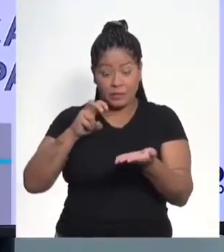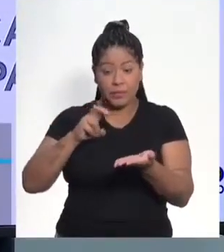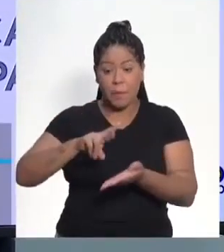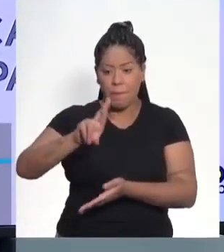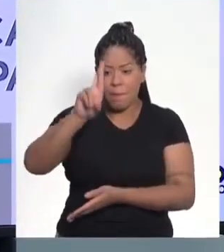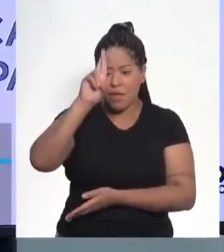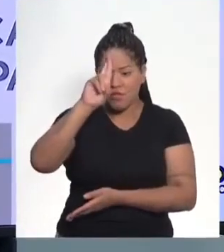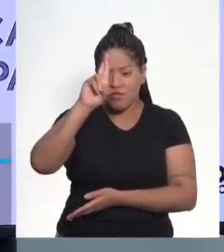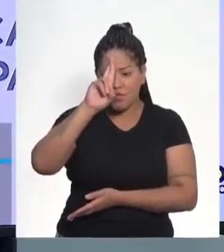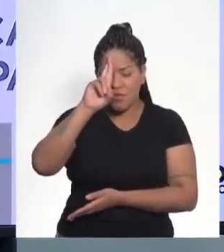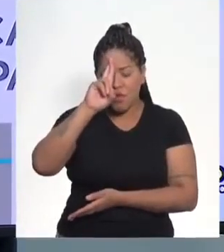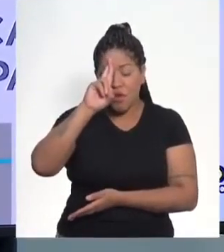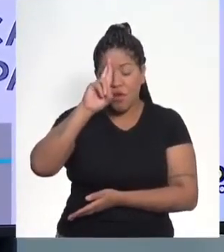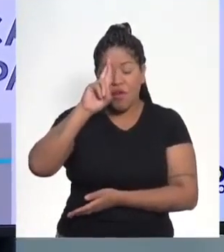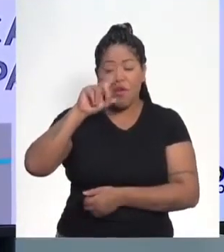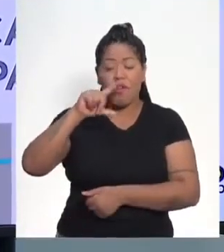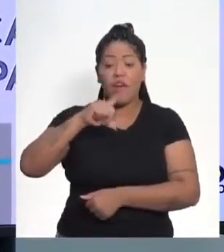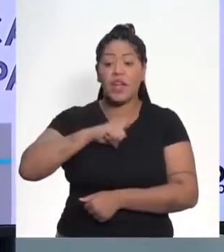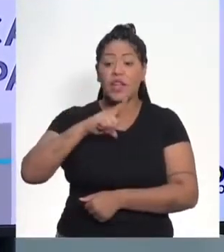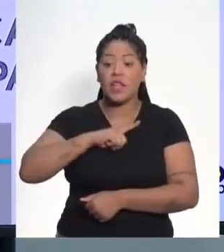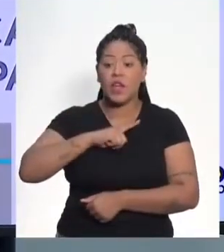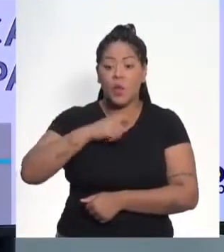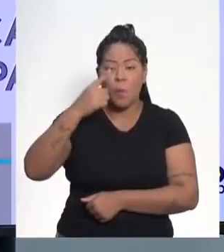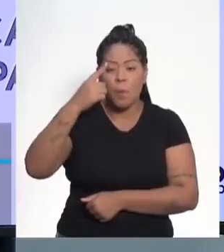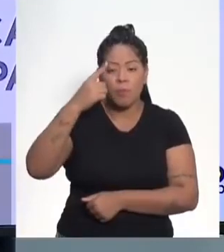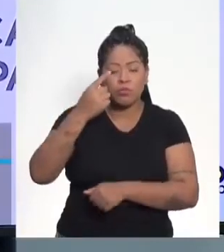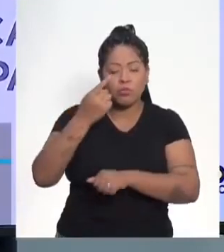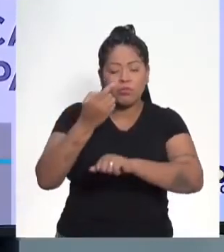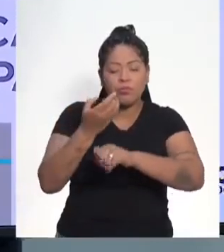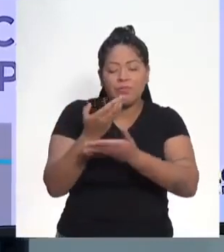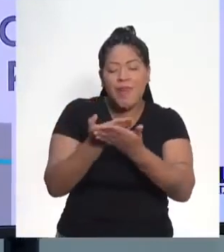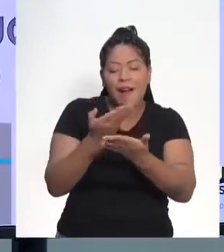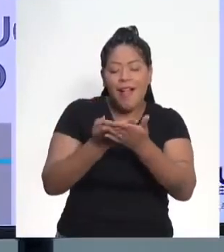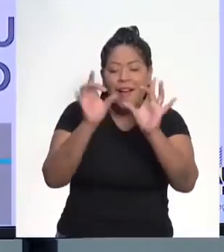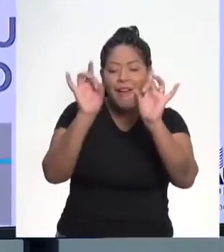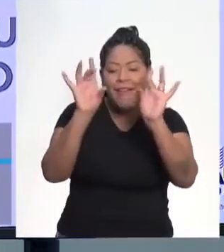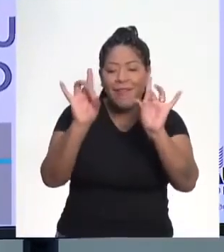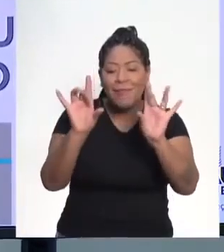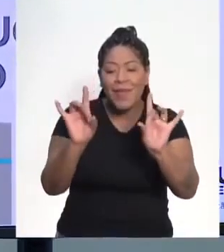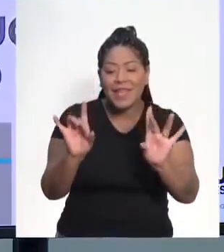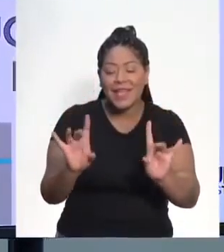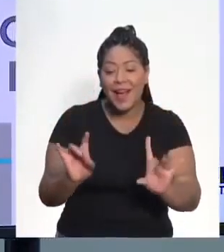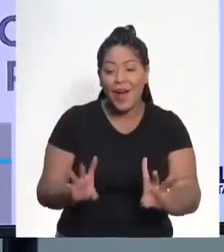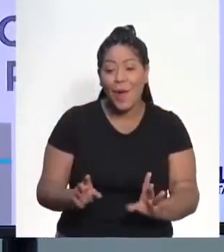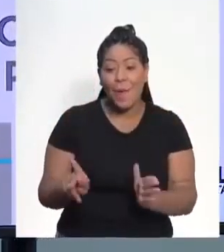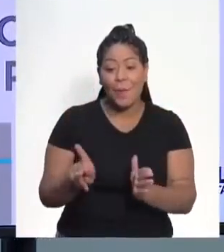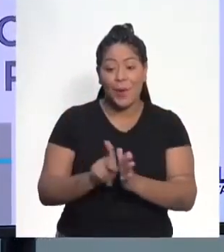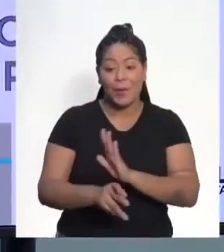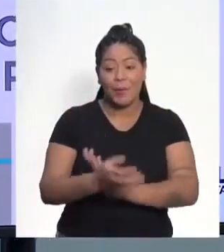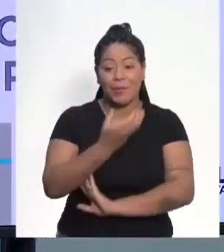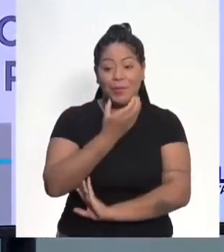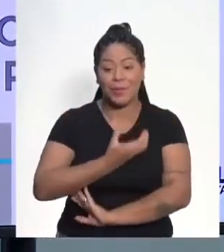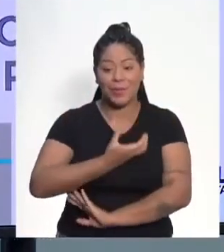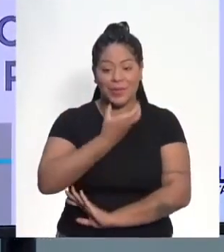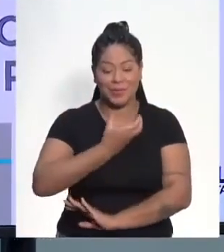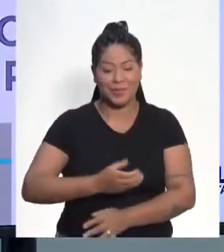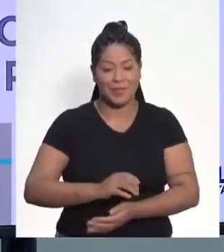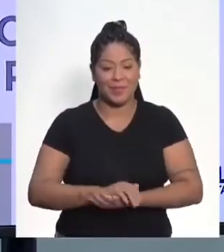Teremos o especial de final de Natal, final de ano, né? Final de Natal. Final de Natal. Nem começou o Natal, já quero que